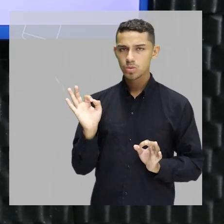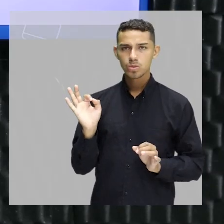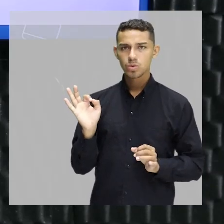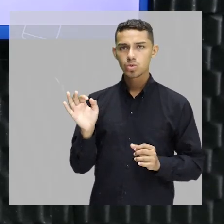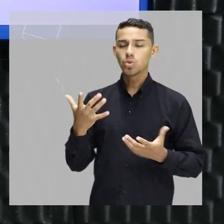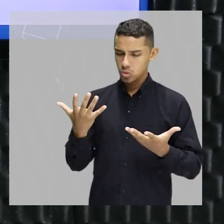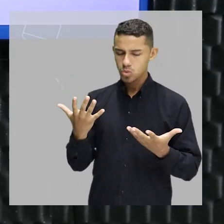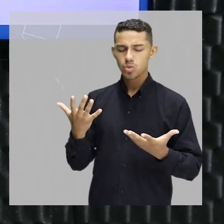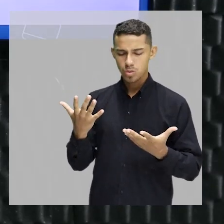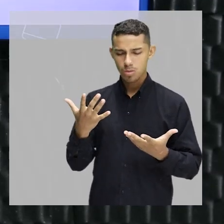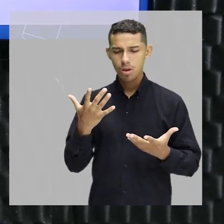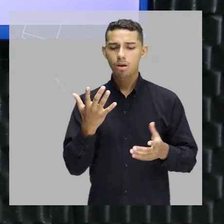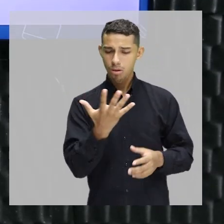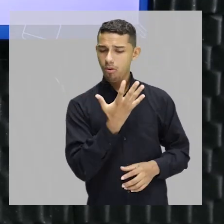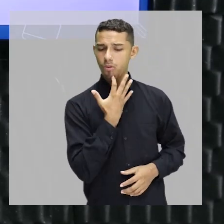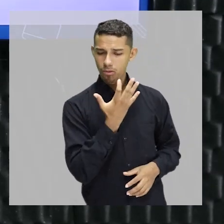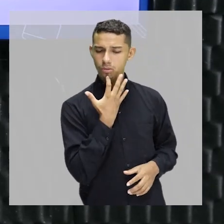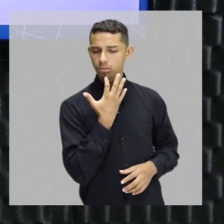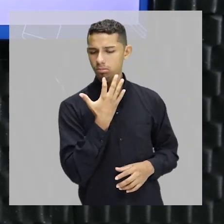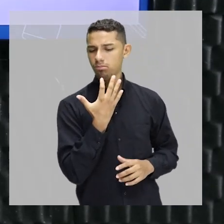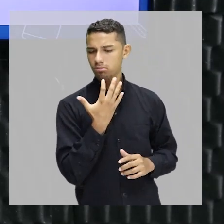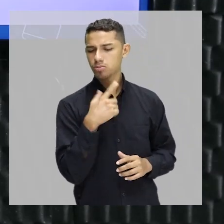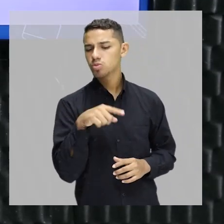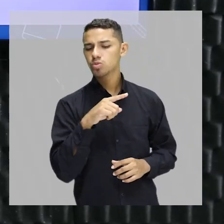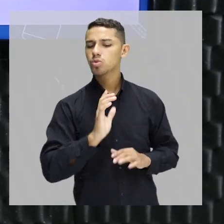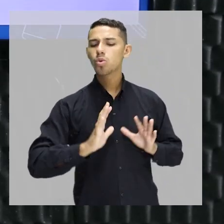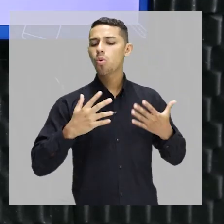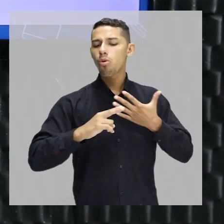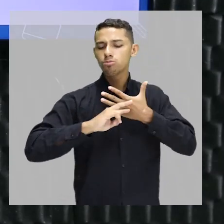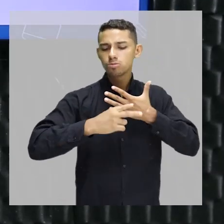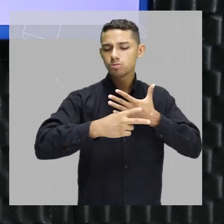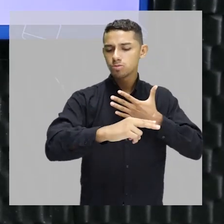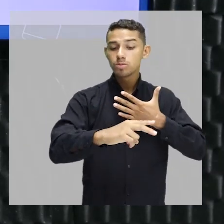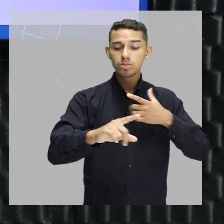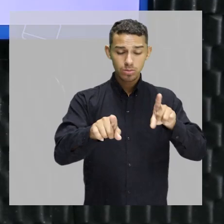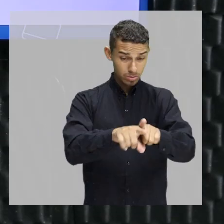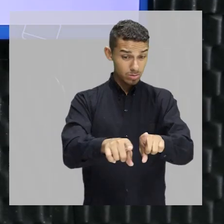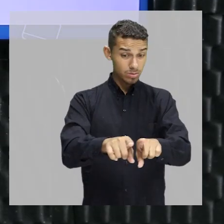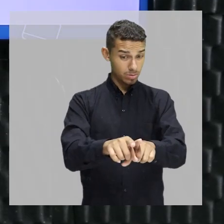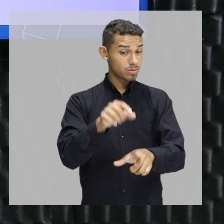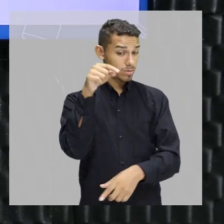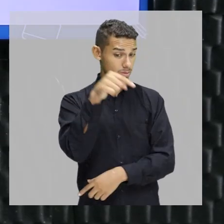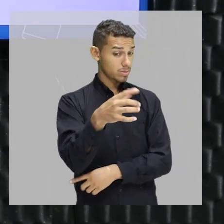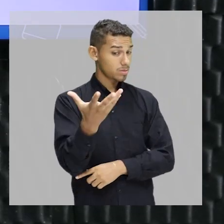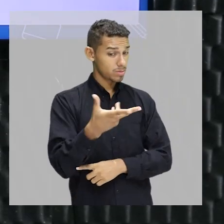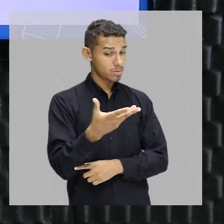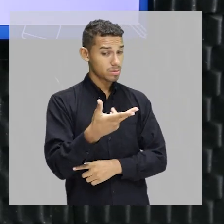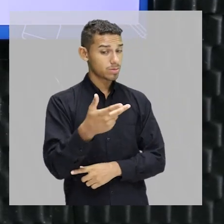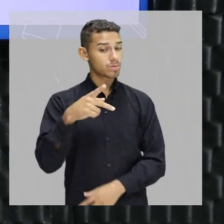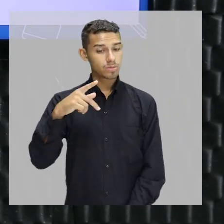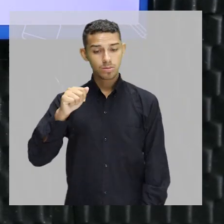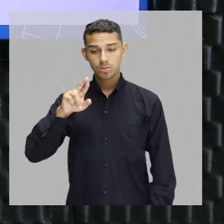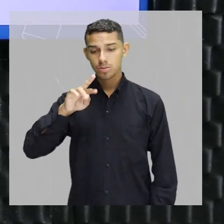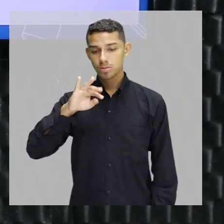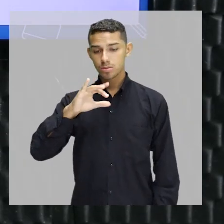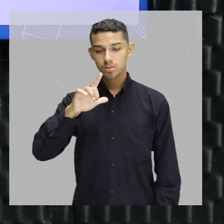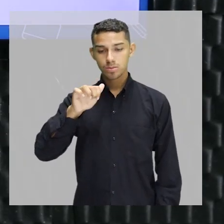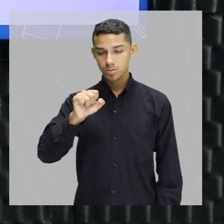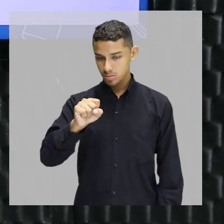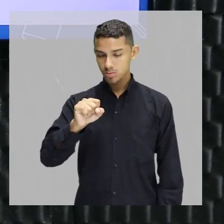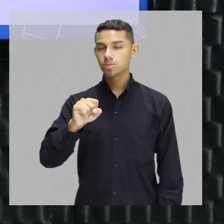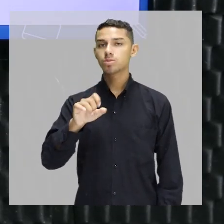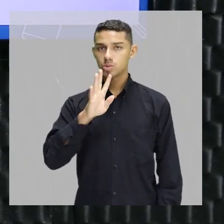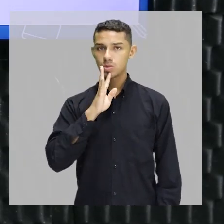conhece muito bem, não é? Quais são as consequências, os efeitos e consequências desses aceleradores de partículas, né? Desses